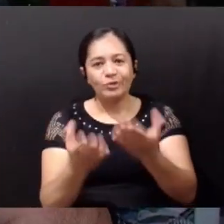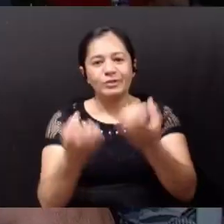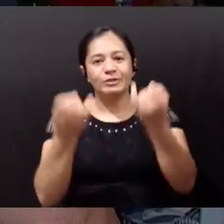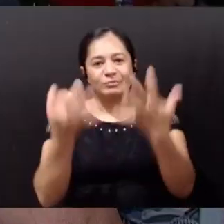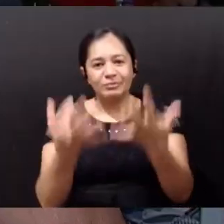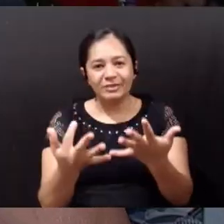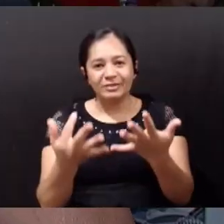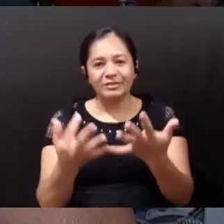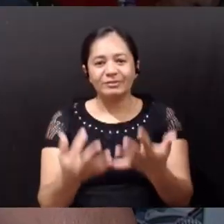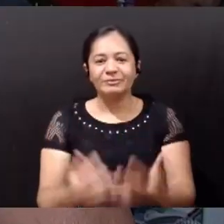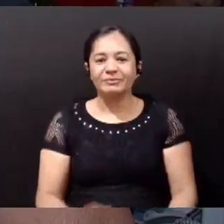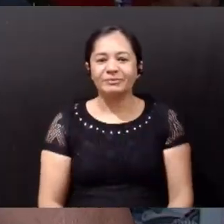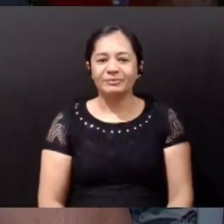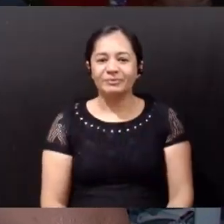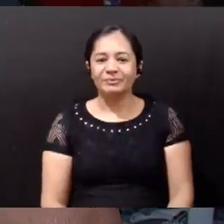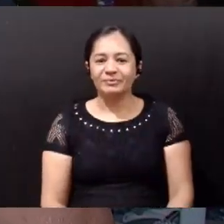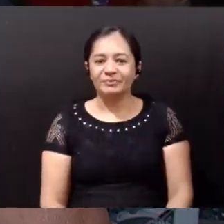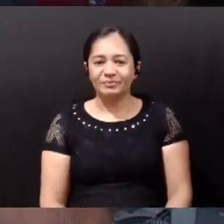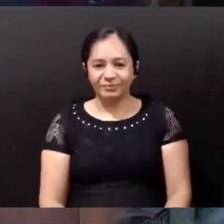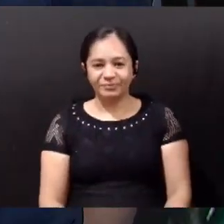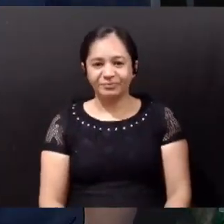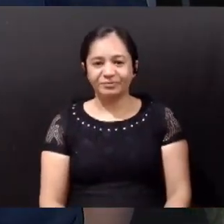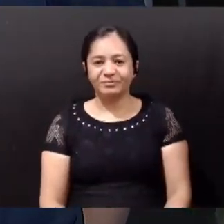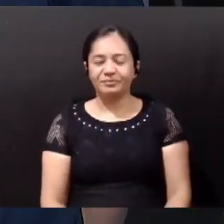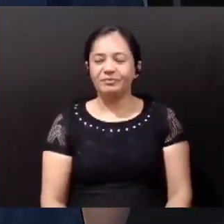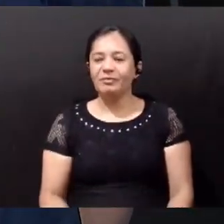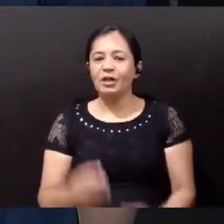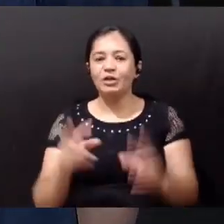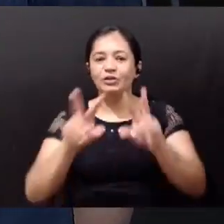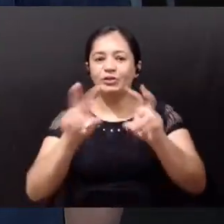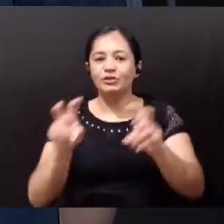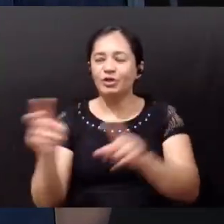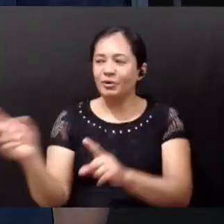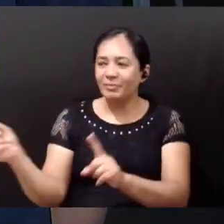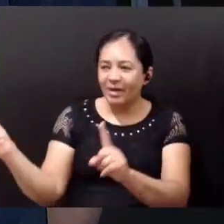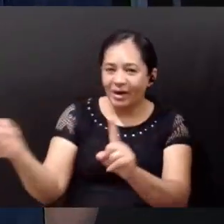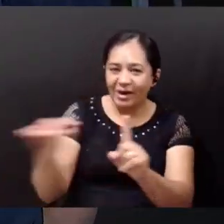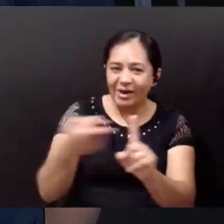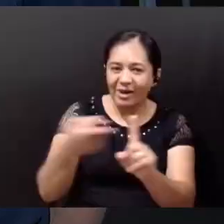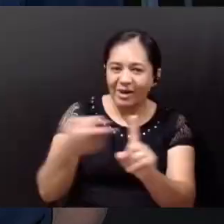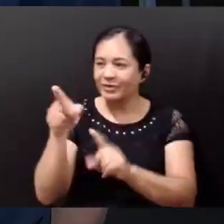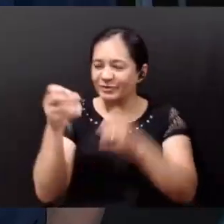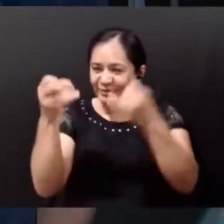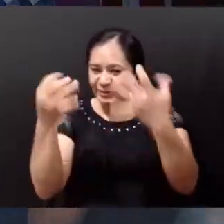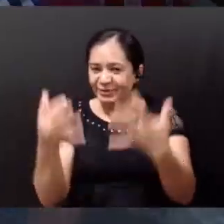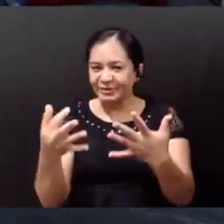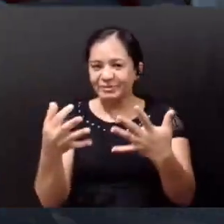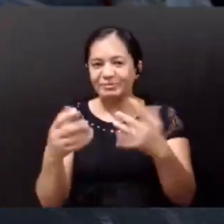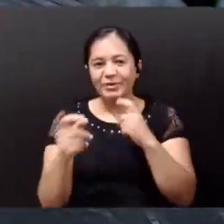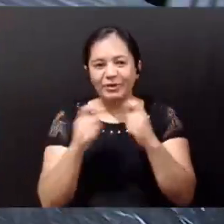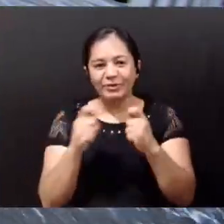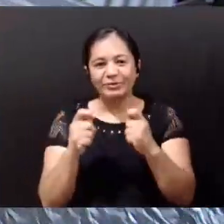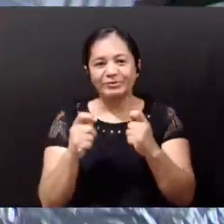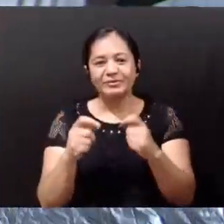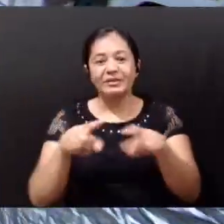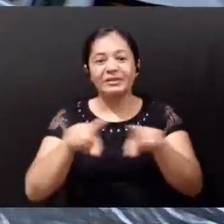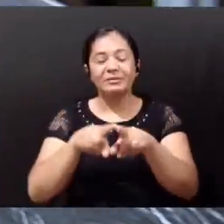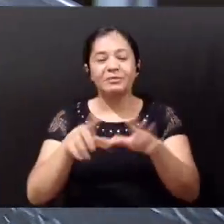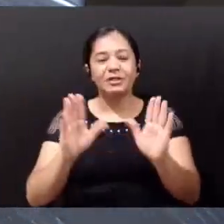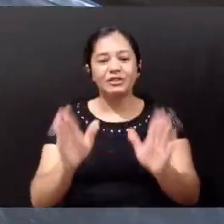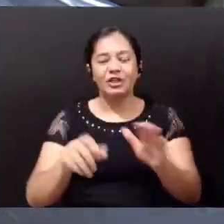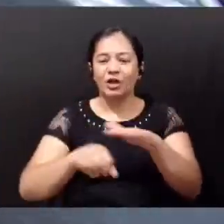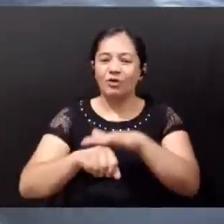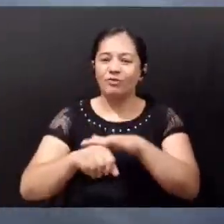Robertinho sobre aquela pescaria que você mencionou na nossa entrevista e também conversamos com voluntários,